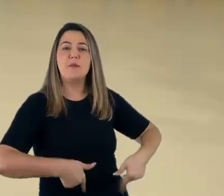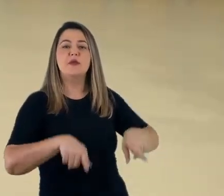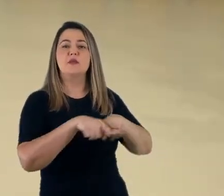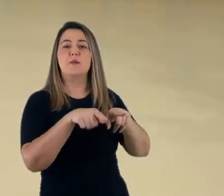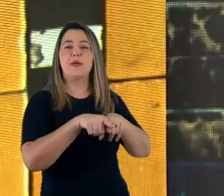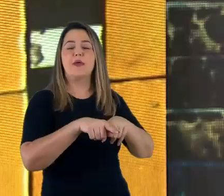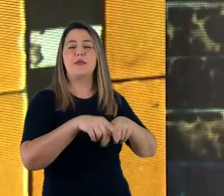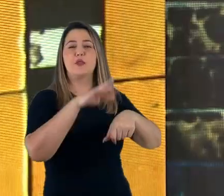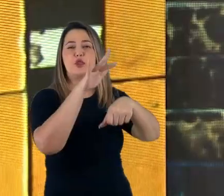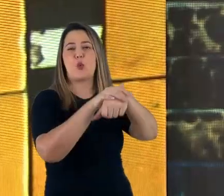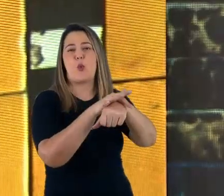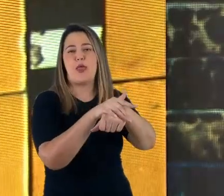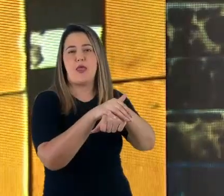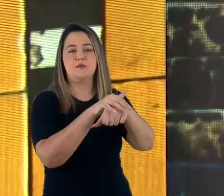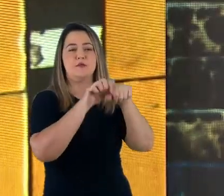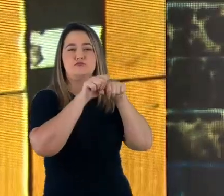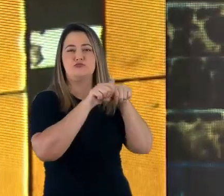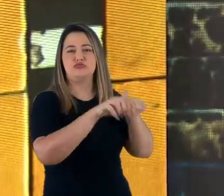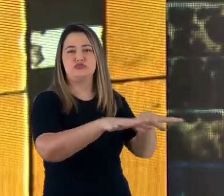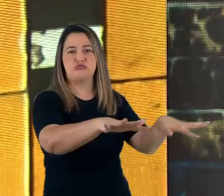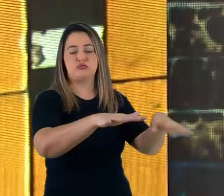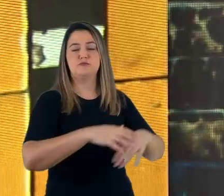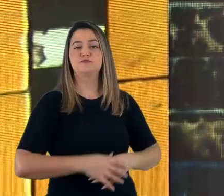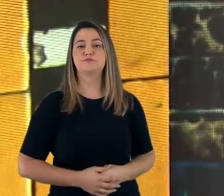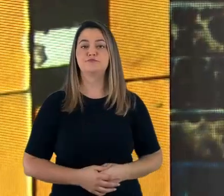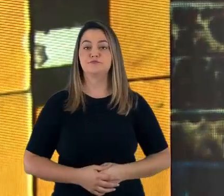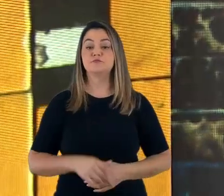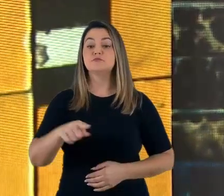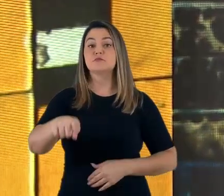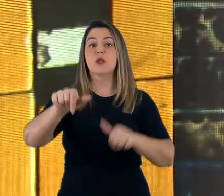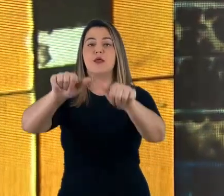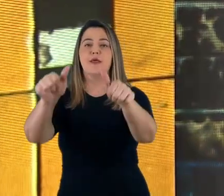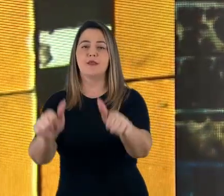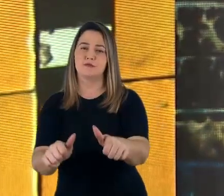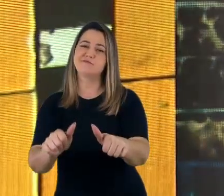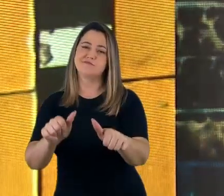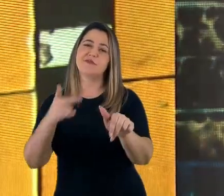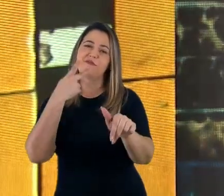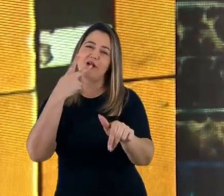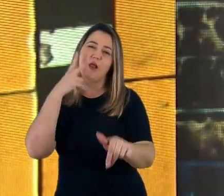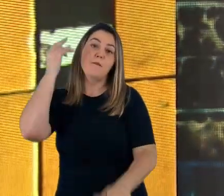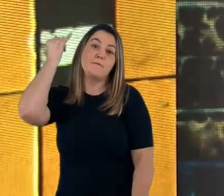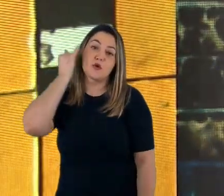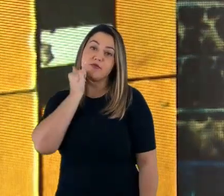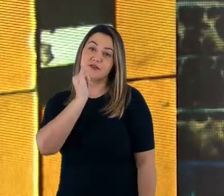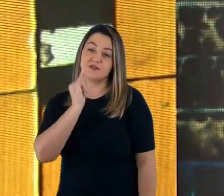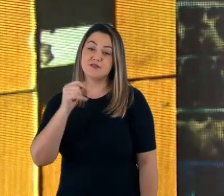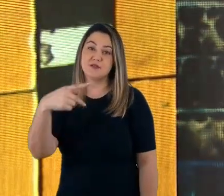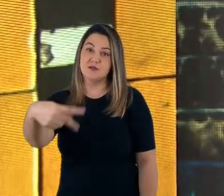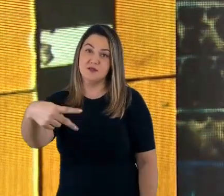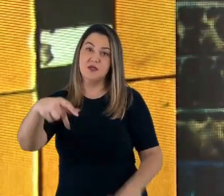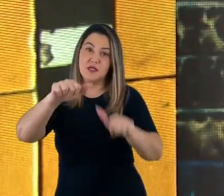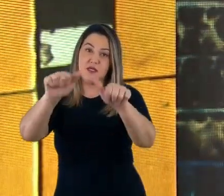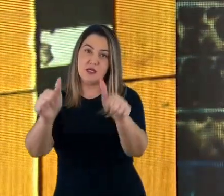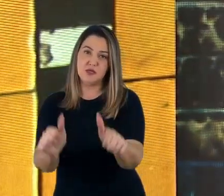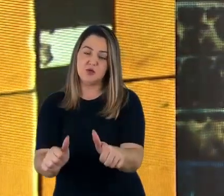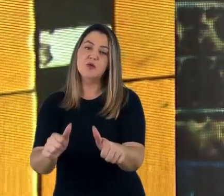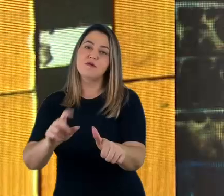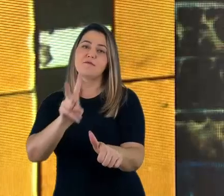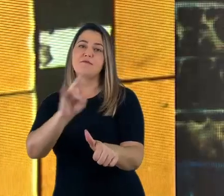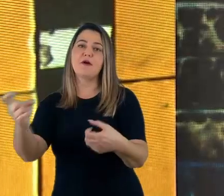peste. Marduk, então, ou Bel, já falei que é o mesmo deus, profetizou, esta é a profecia de Marduk, que a sua